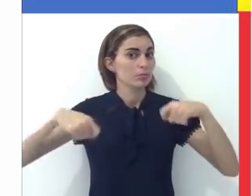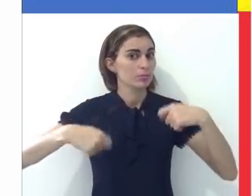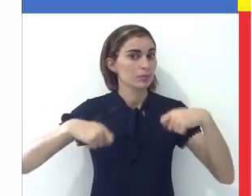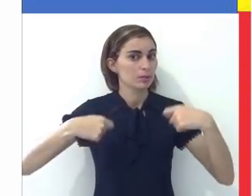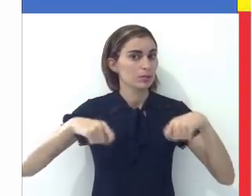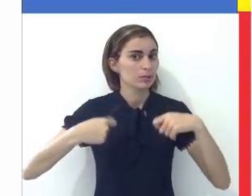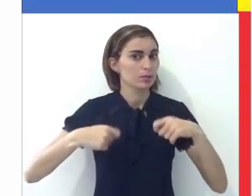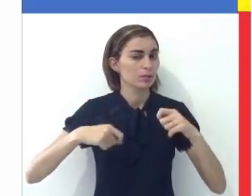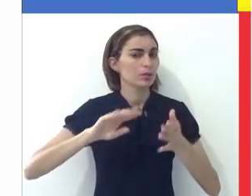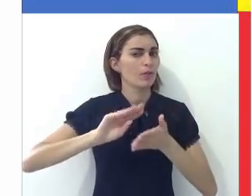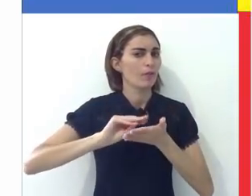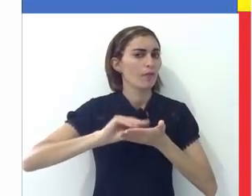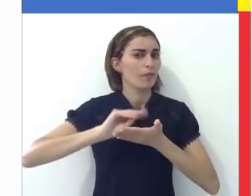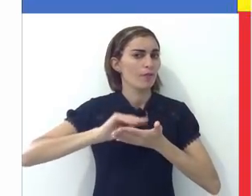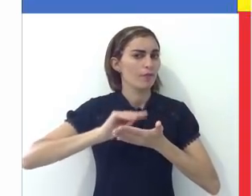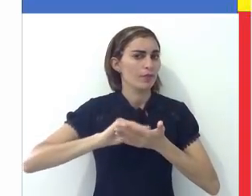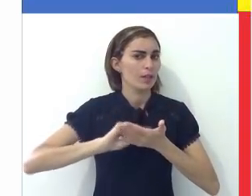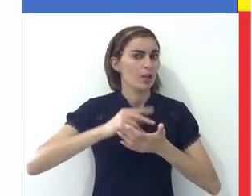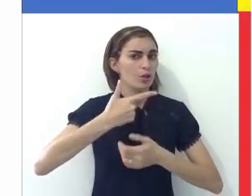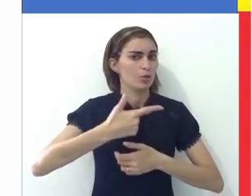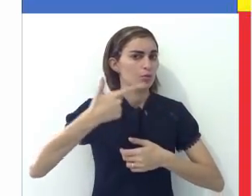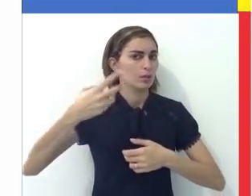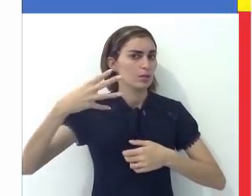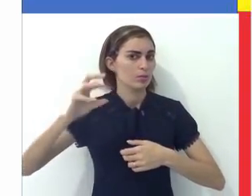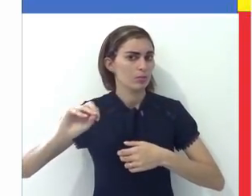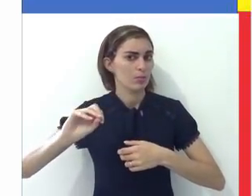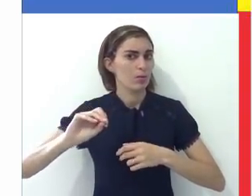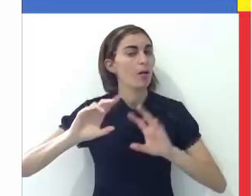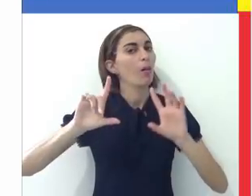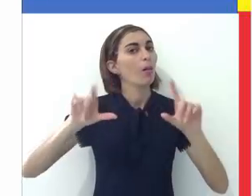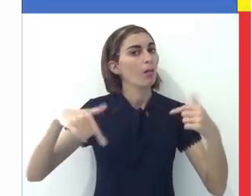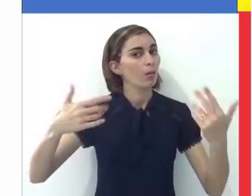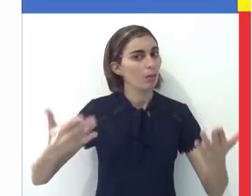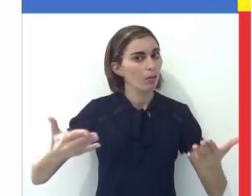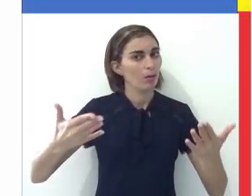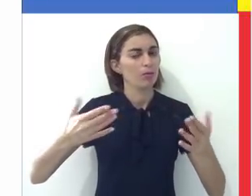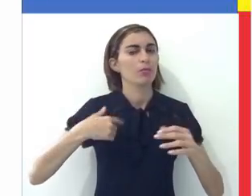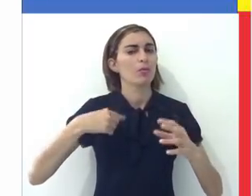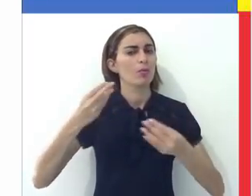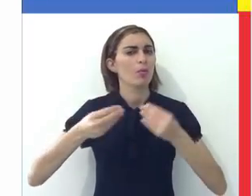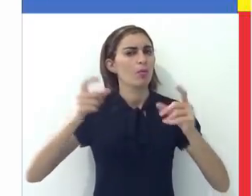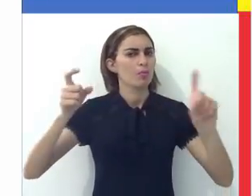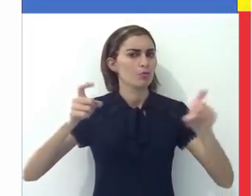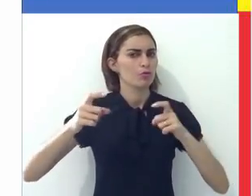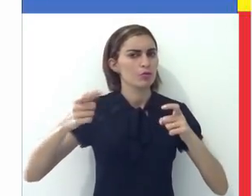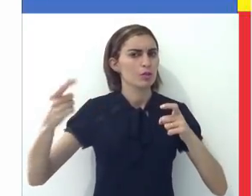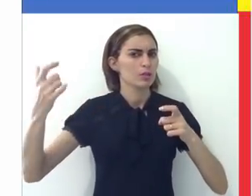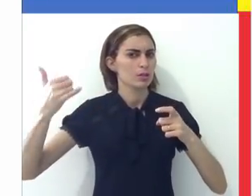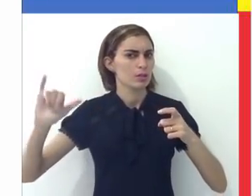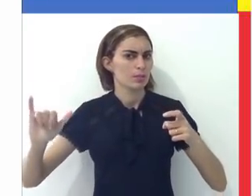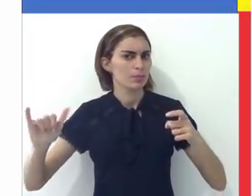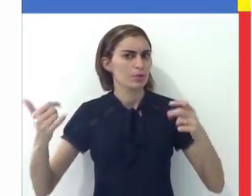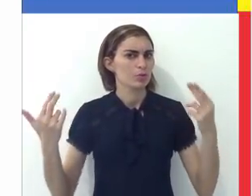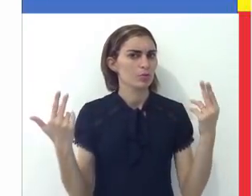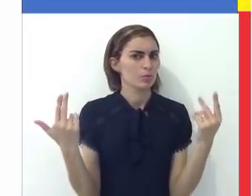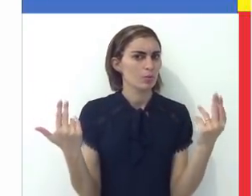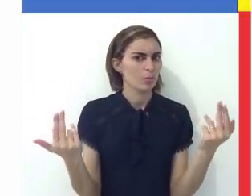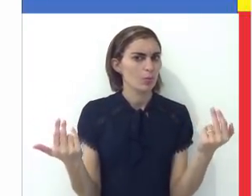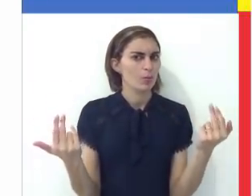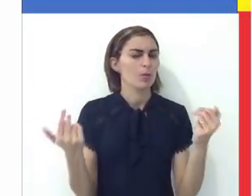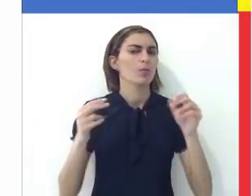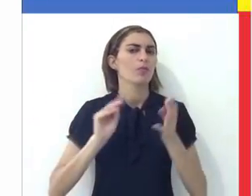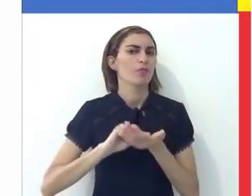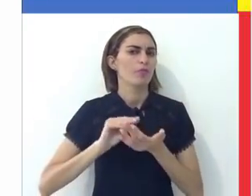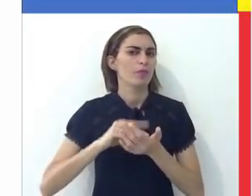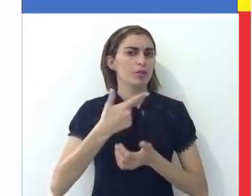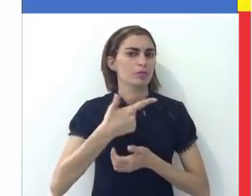gente está precisando do restante, né, de 240. Logo, como o x vai ter a mesma medida do ângulo oposto